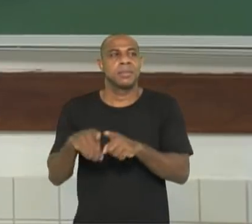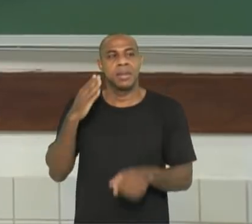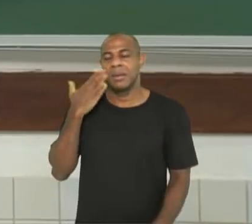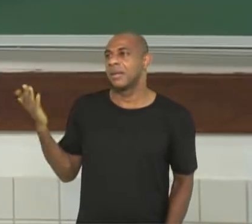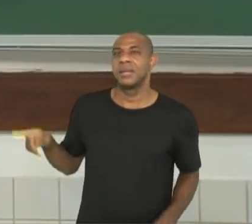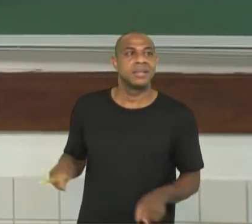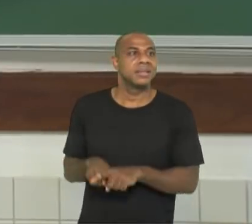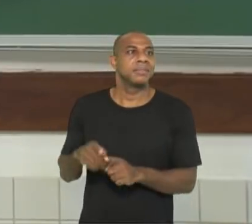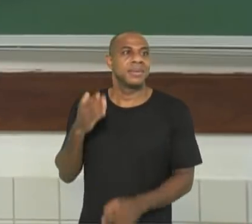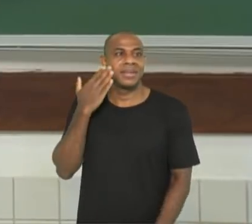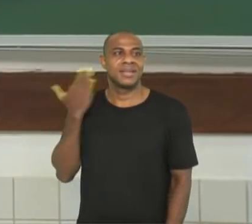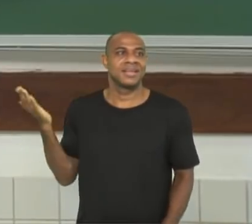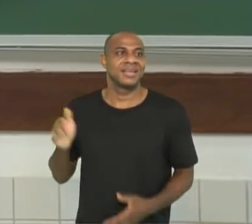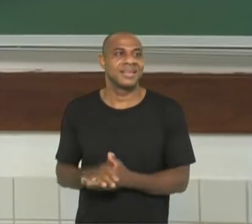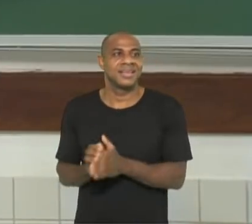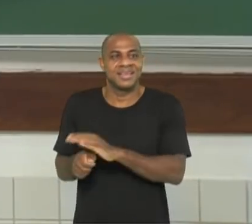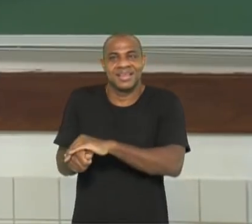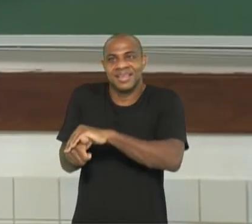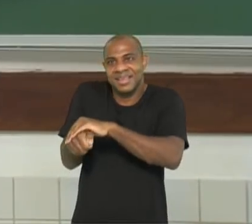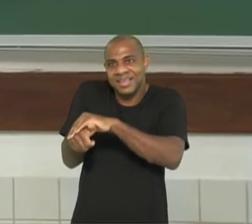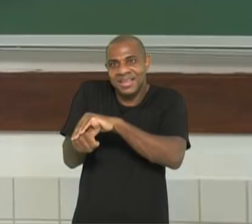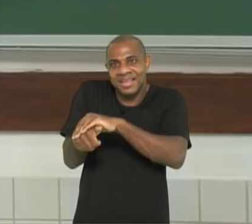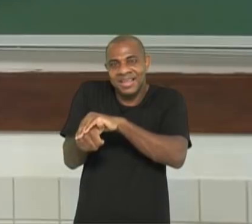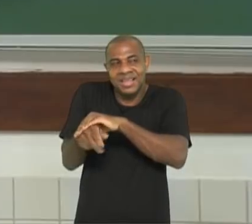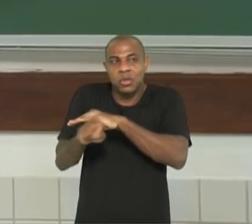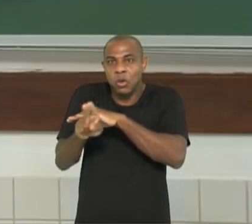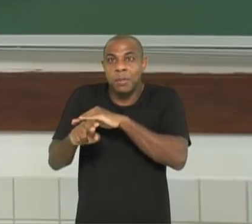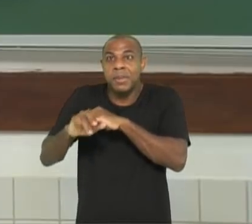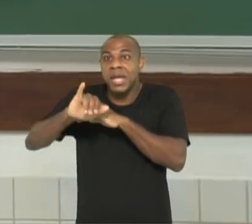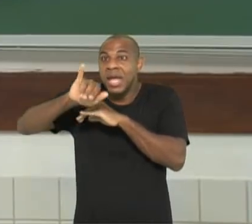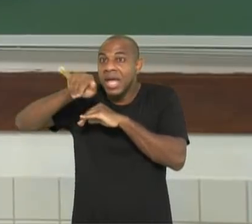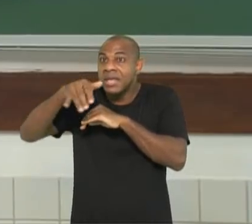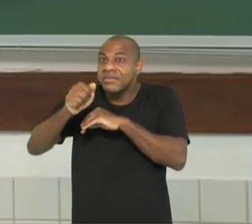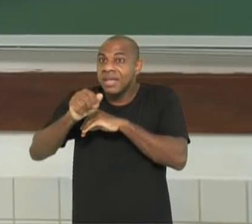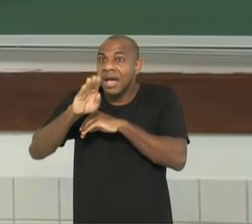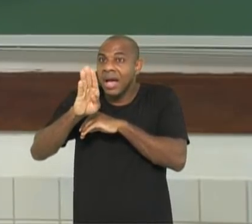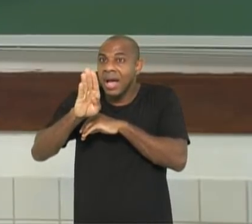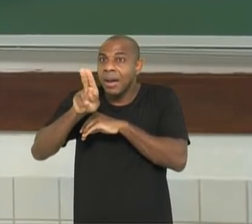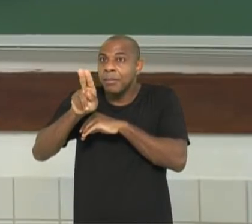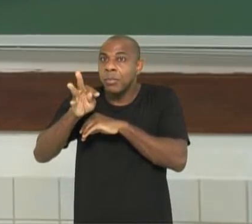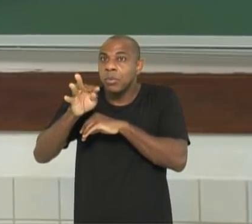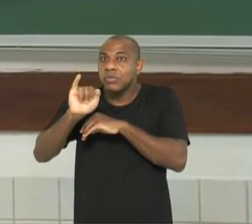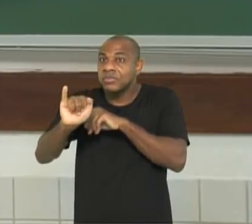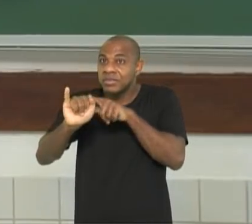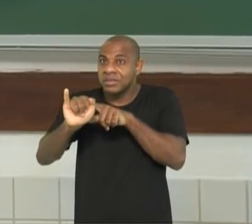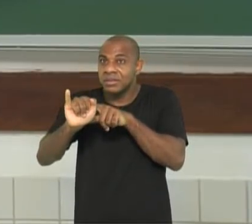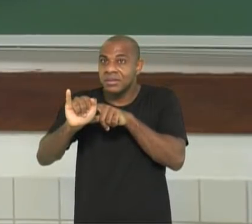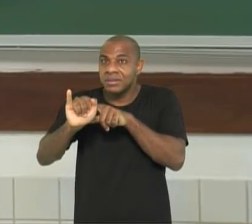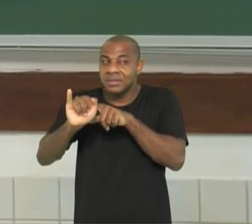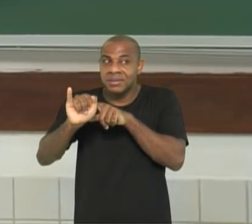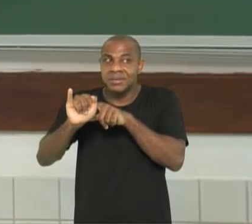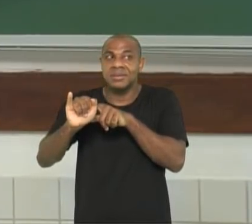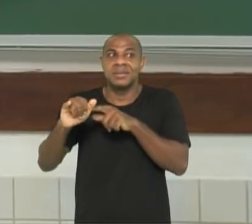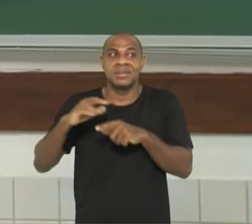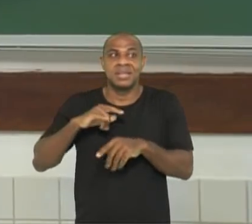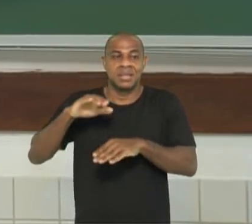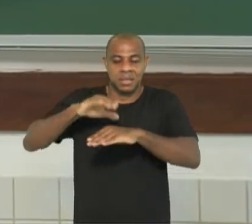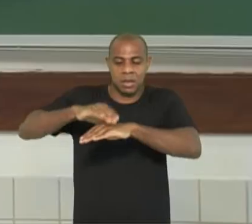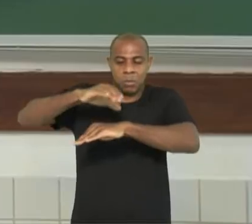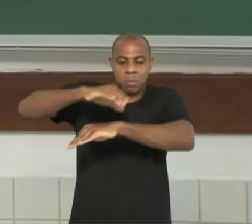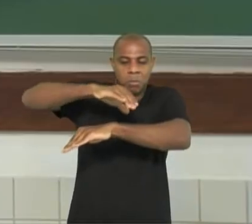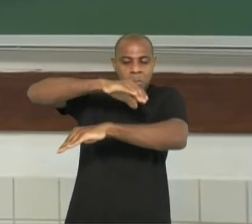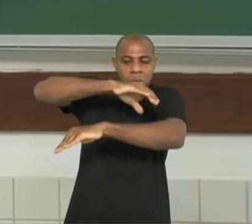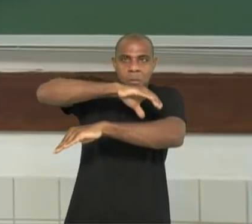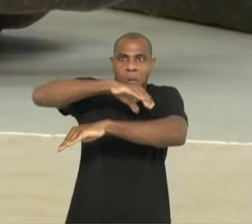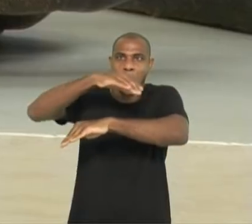o jabuti, que é um representante dos répteis que tem o corpo com placas córneas. Ele não tem